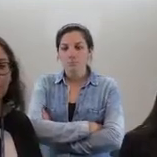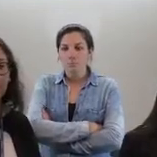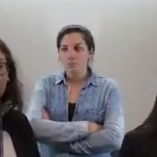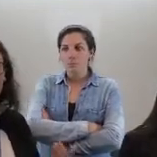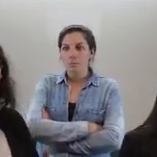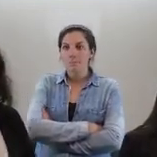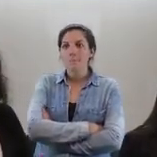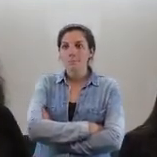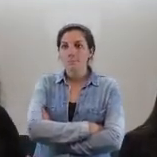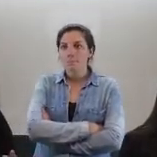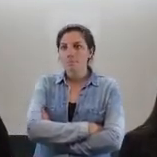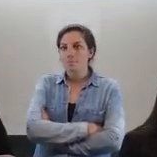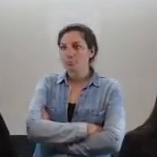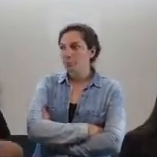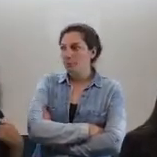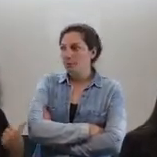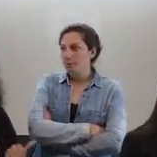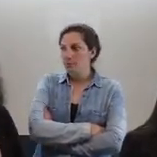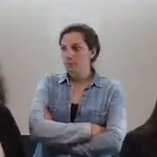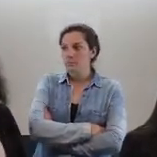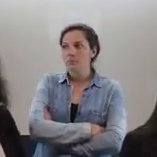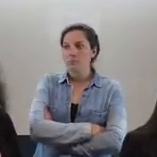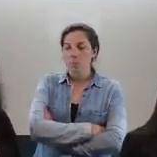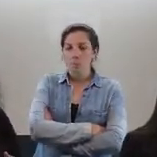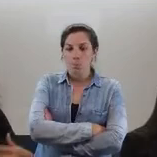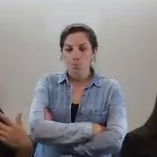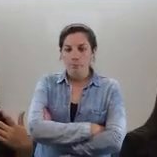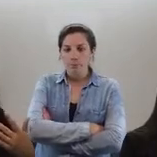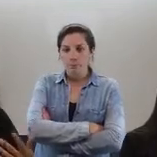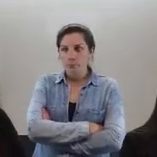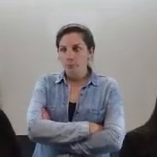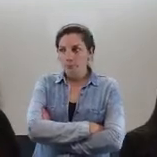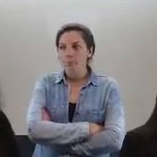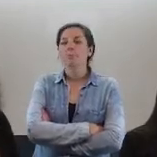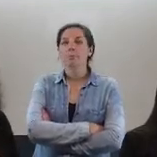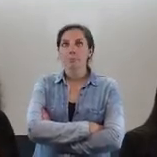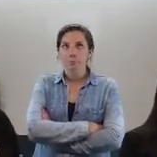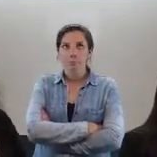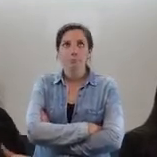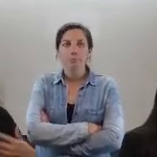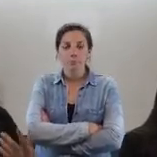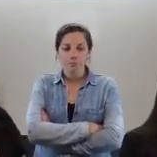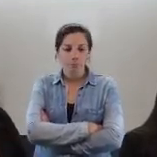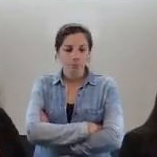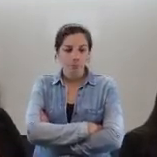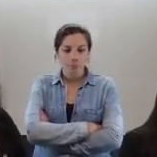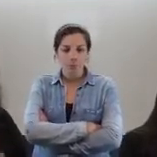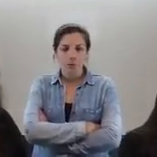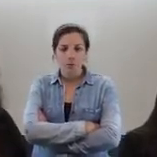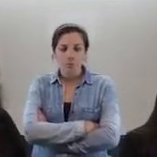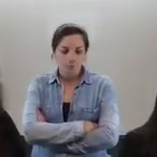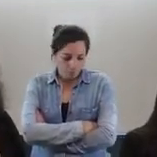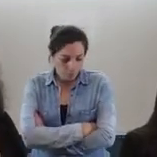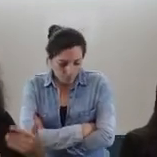necessita muito. Porque a ideia do online é economizar papel, tem toda uma questão também sustentável. E aí eu